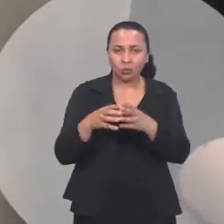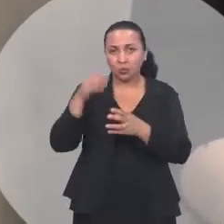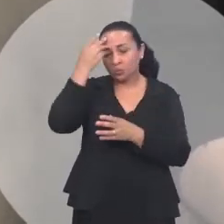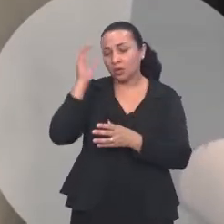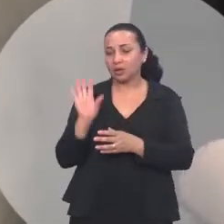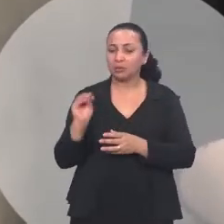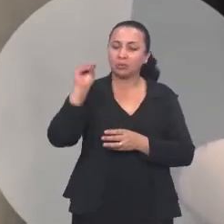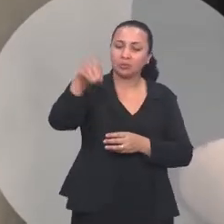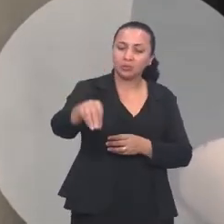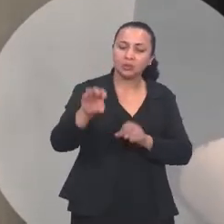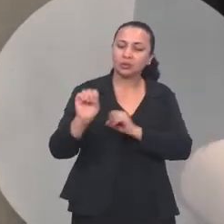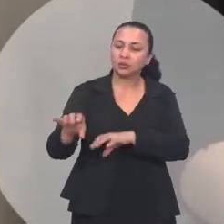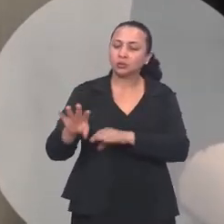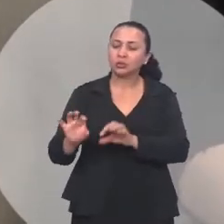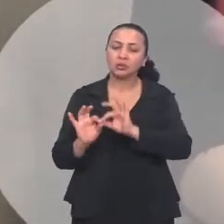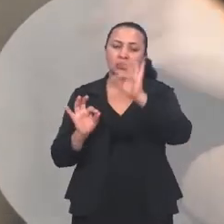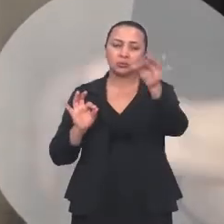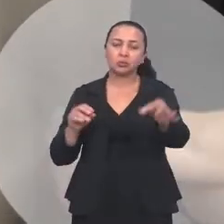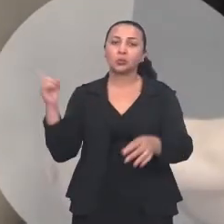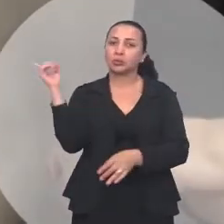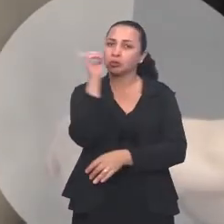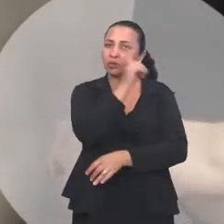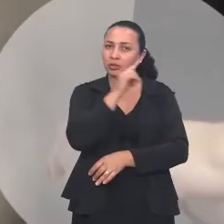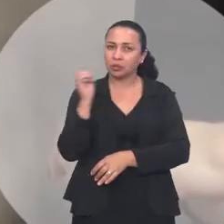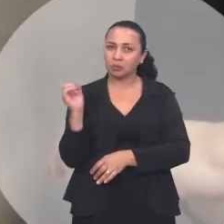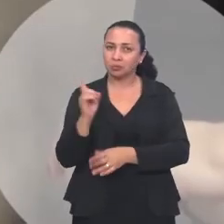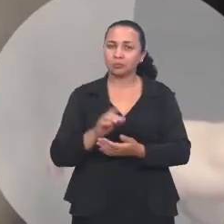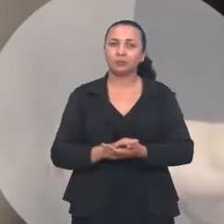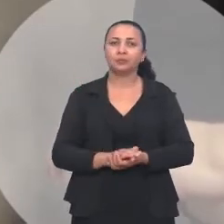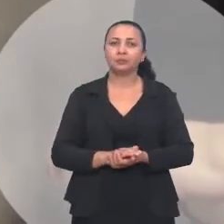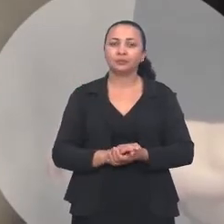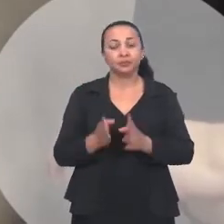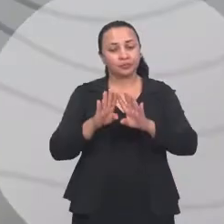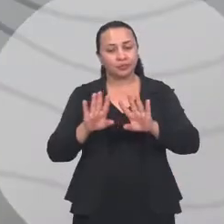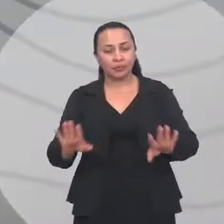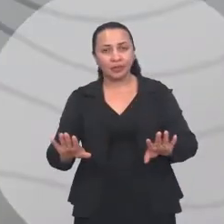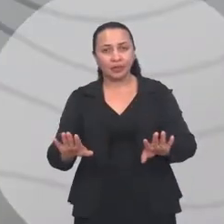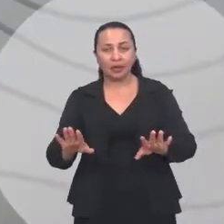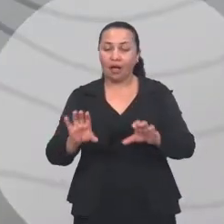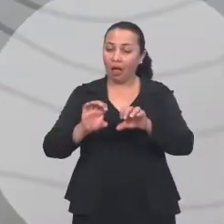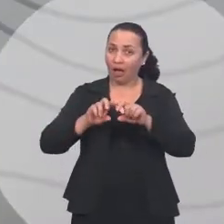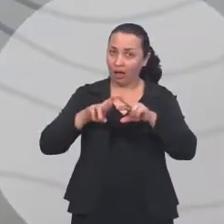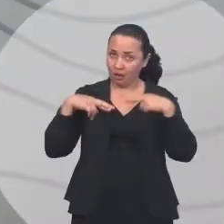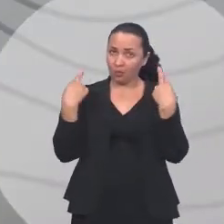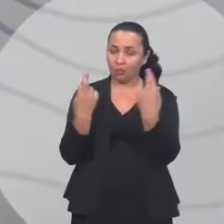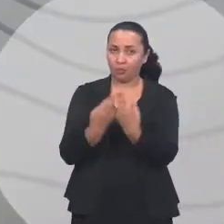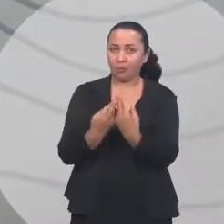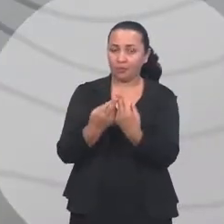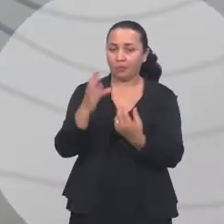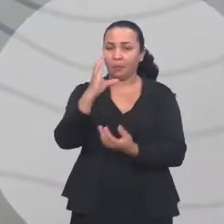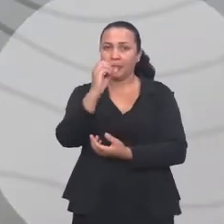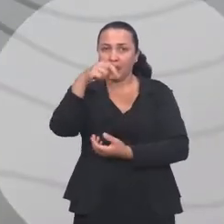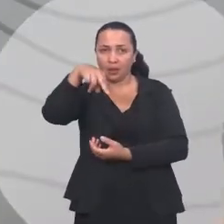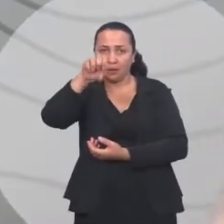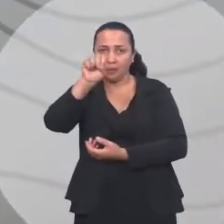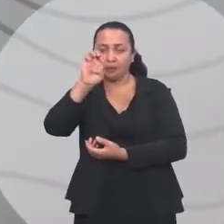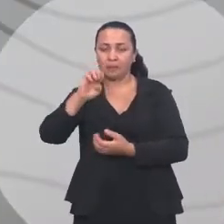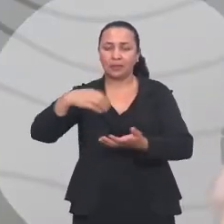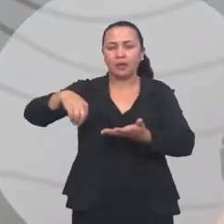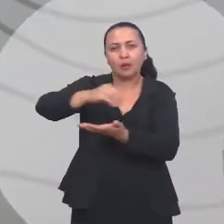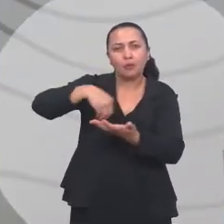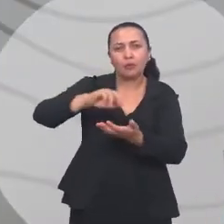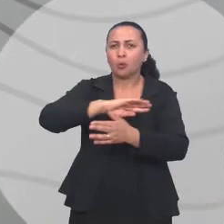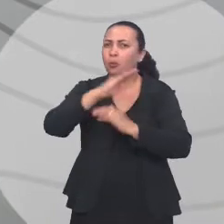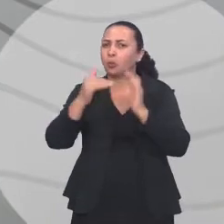grupos para implantação do ensino remoto emergencial bom então nessa reunião do consep né que